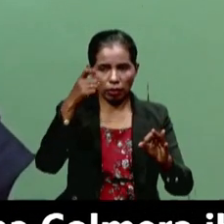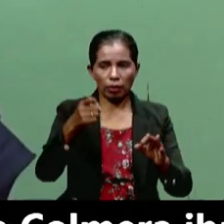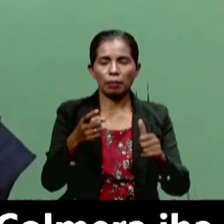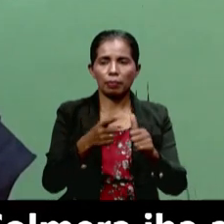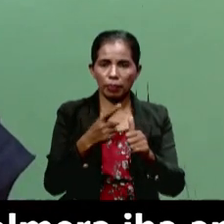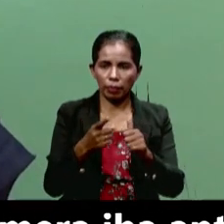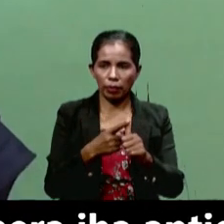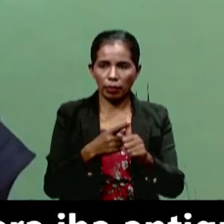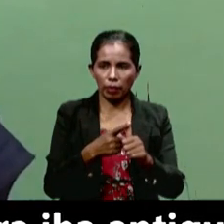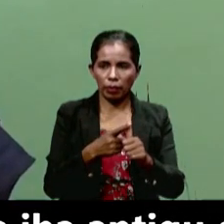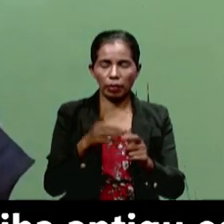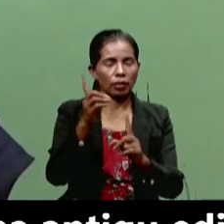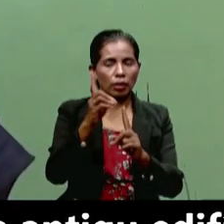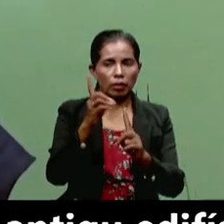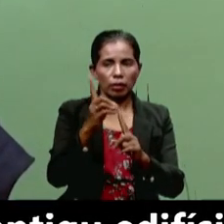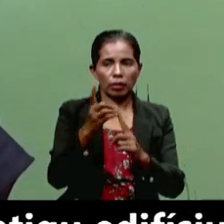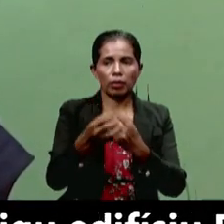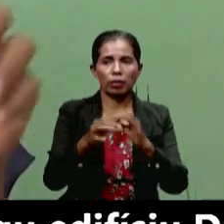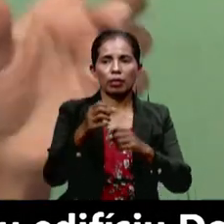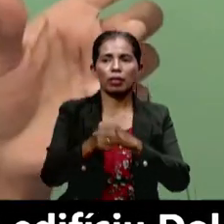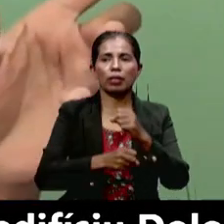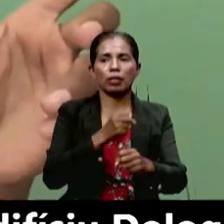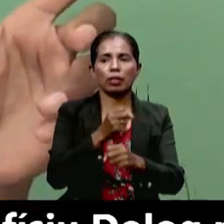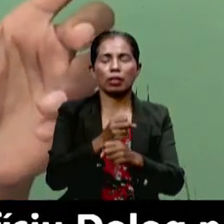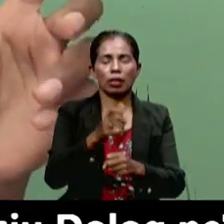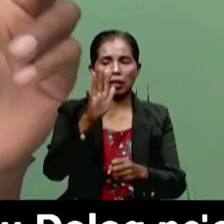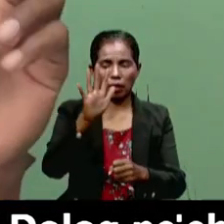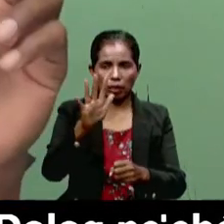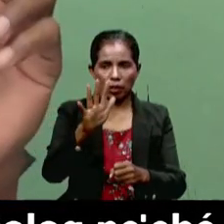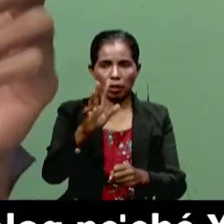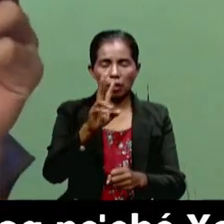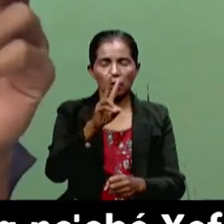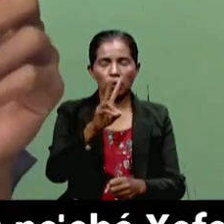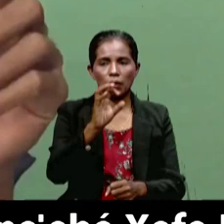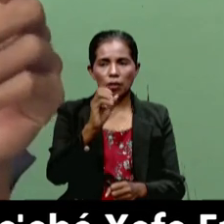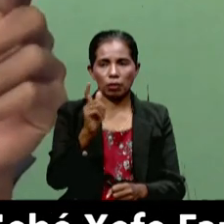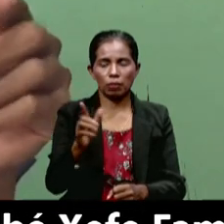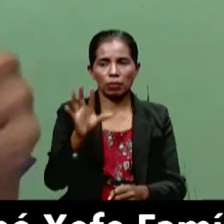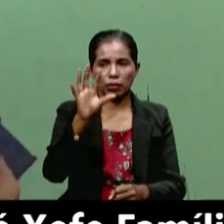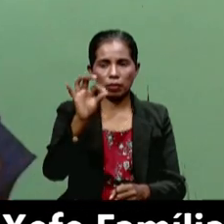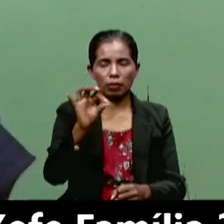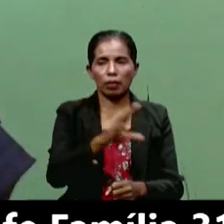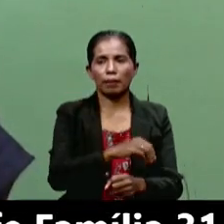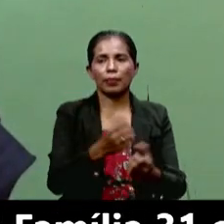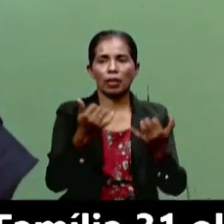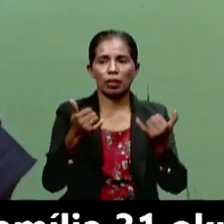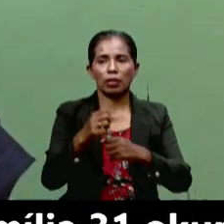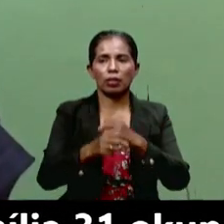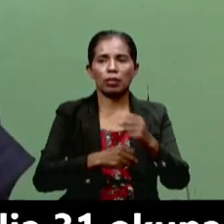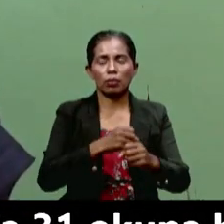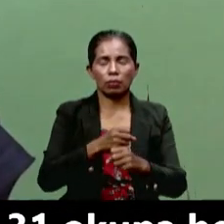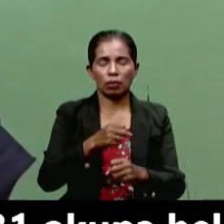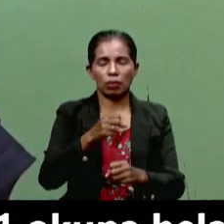primeiro ni data produção ni leona tina hata. Ya husi 2009 ni data produção e